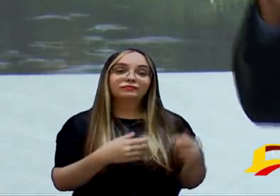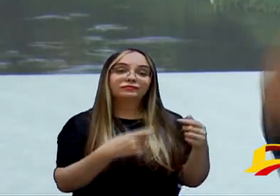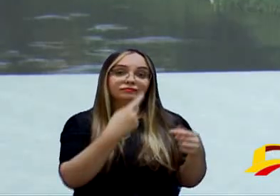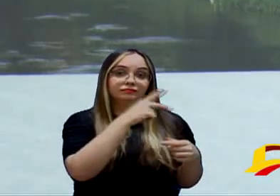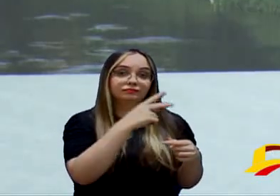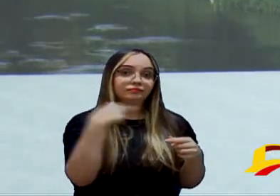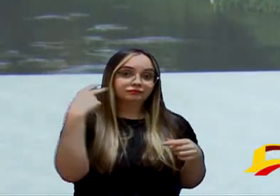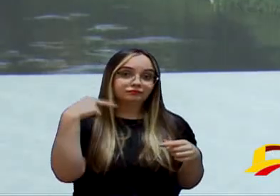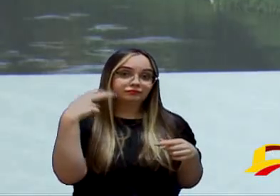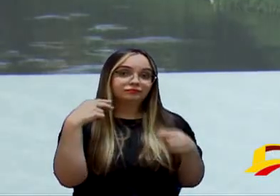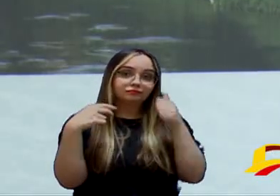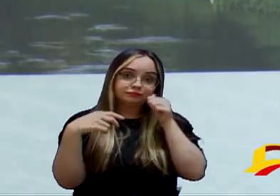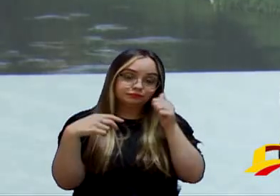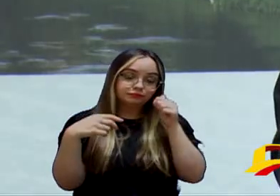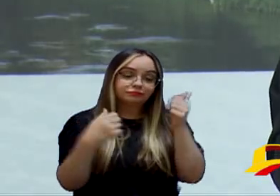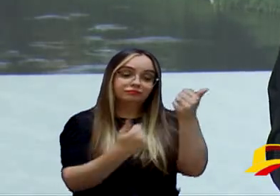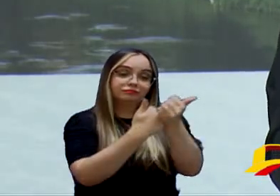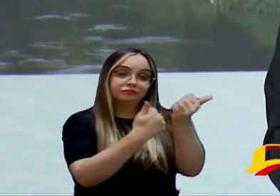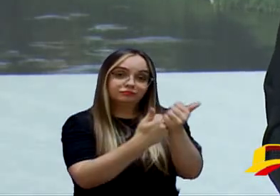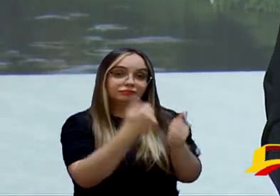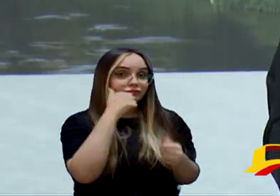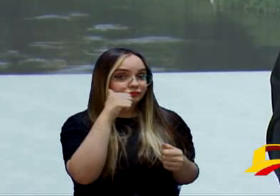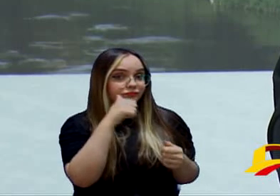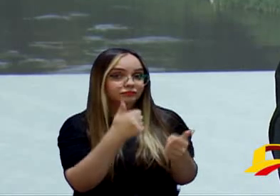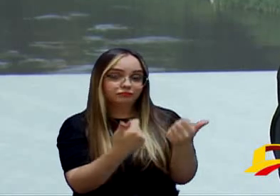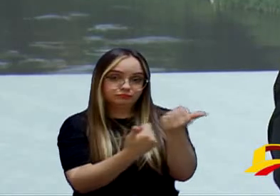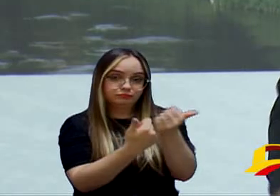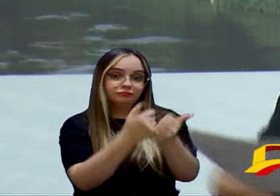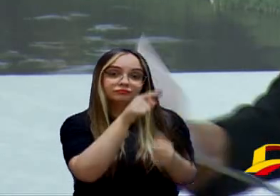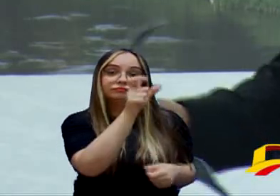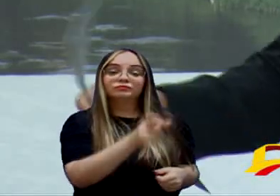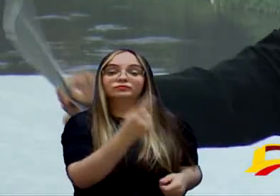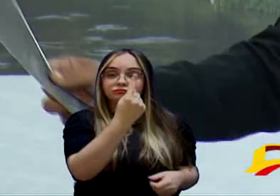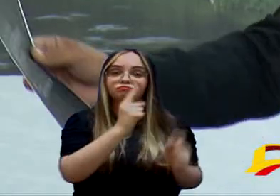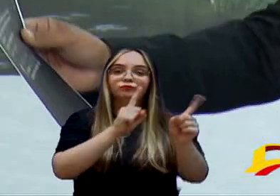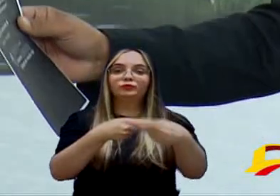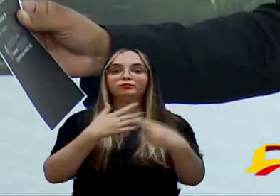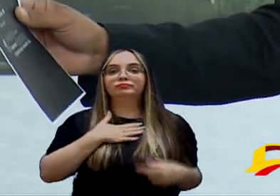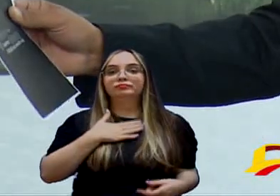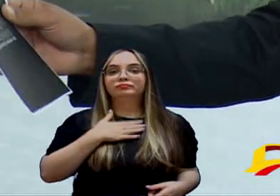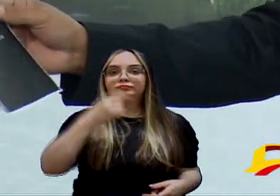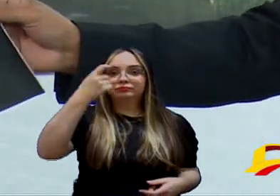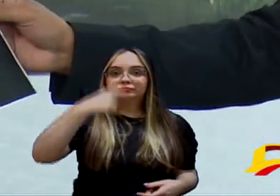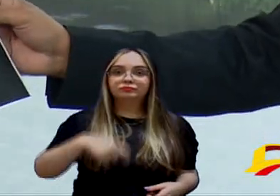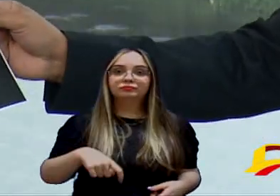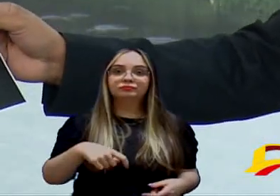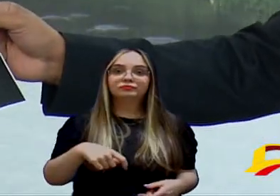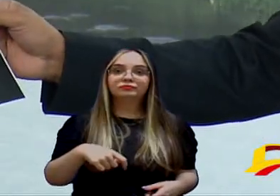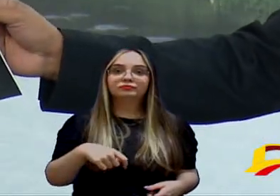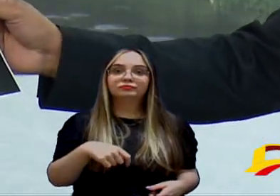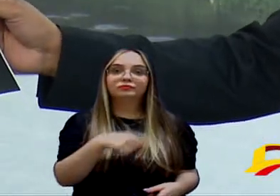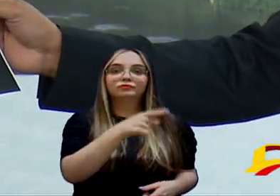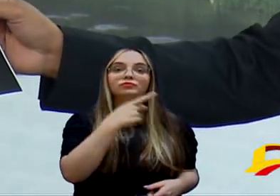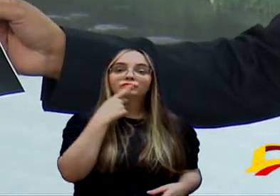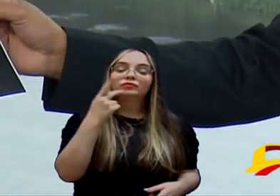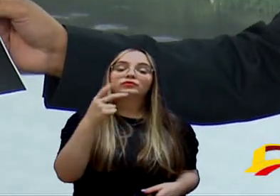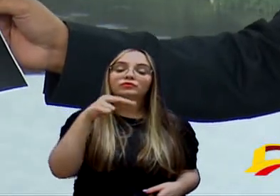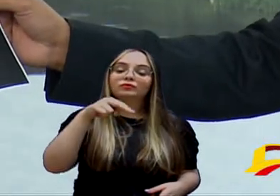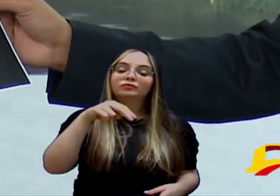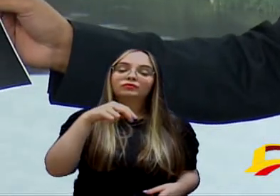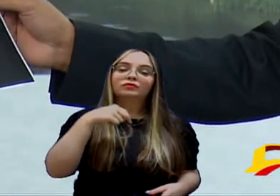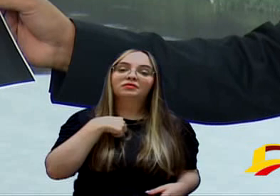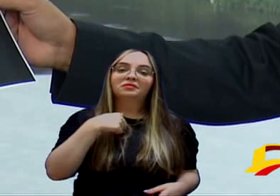de uma vereadora tá ela disse que nojenta é a política machista